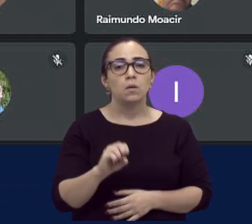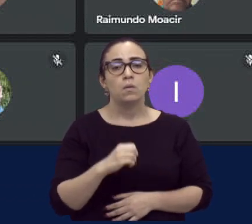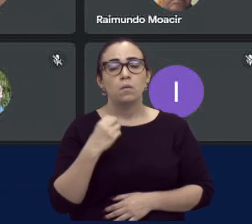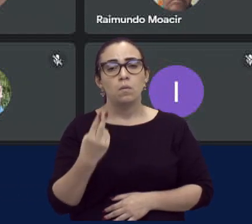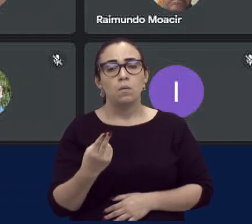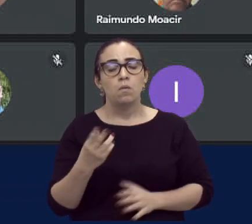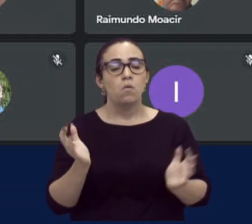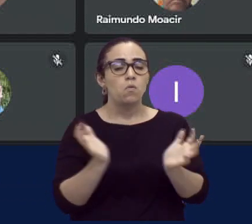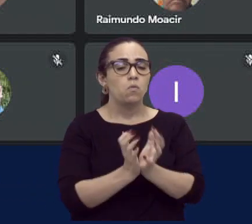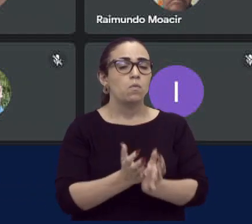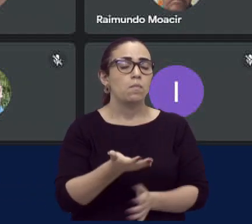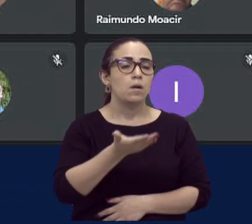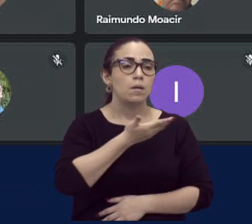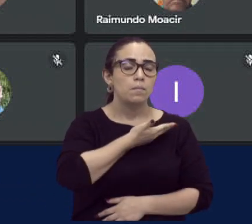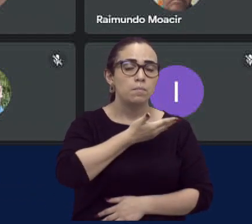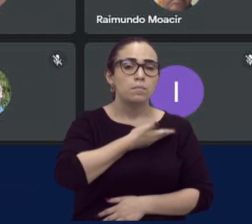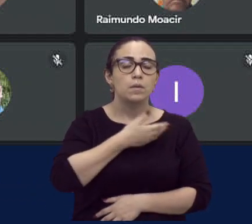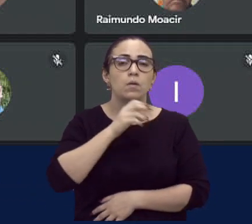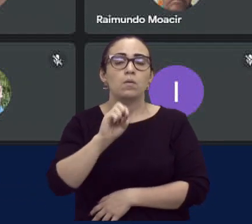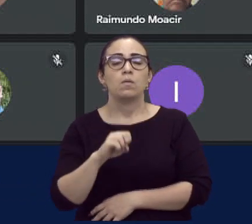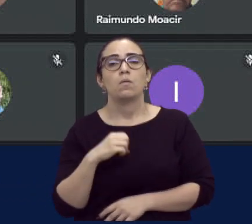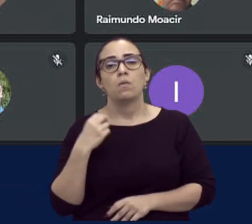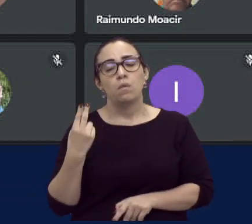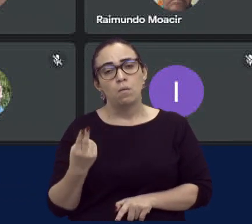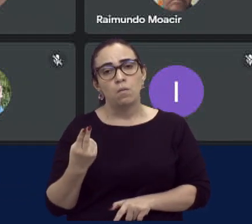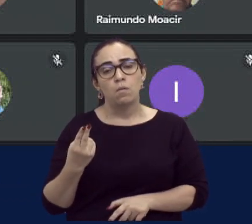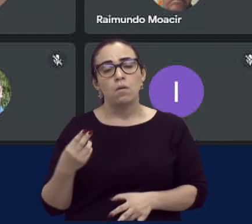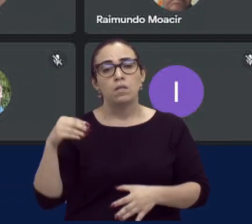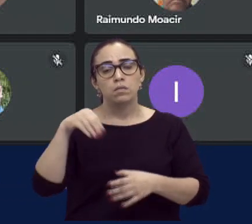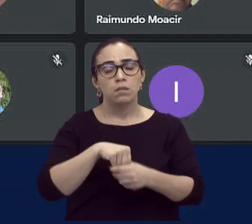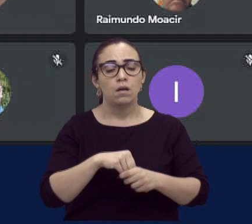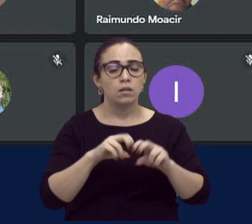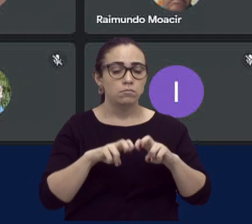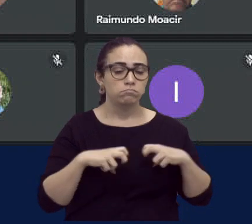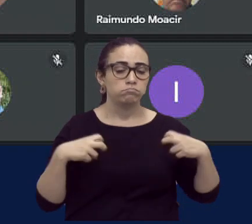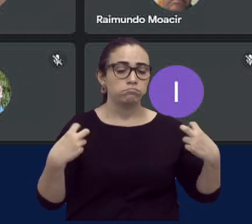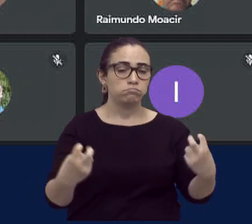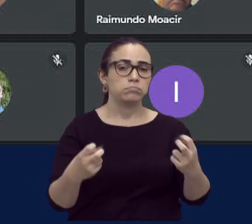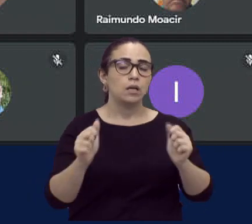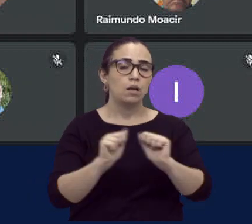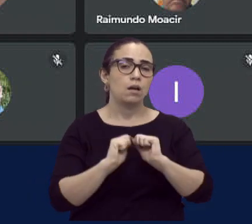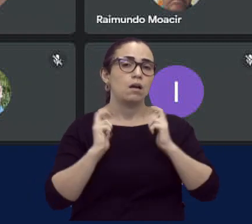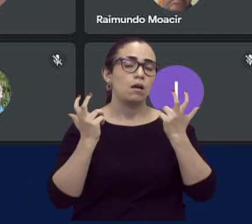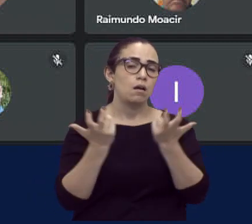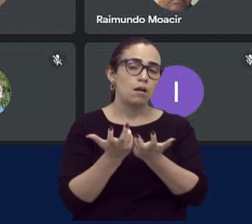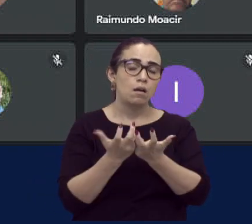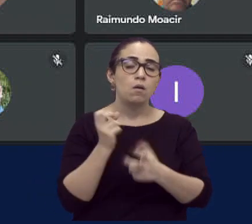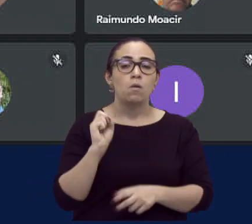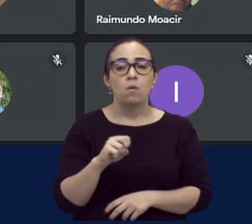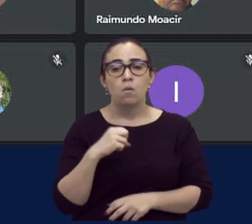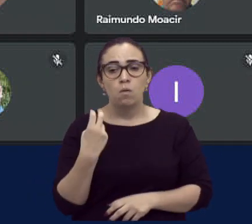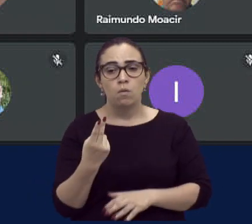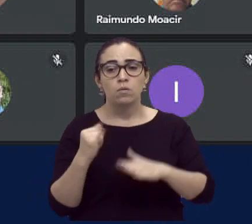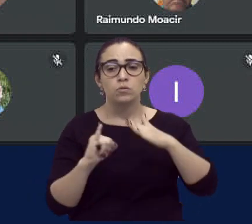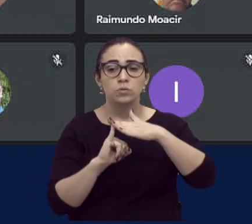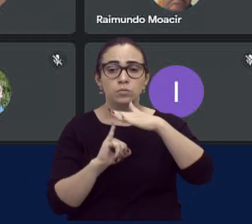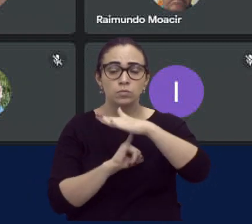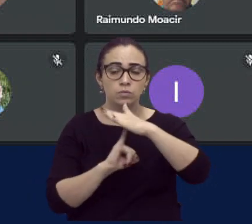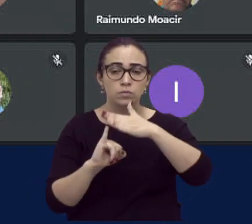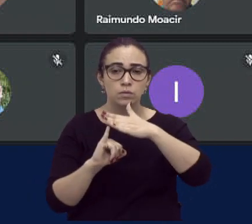seu grupo de amigos, ou dentro de um plenário, ou dentro de uma